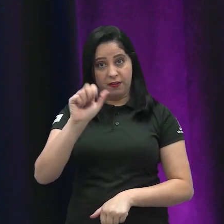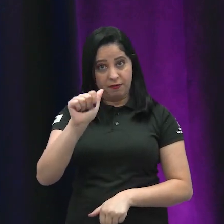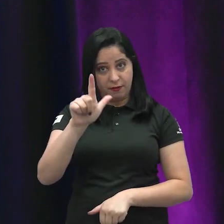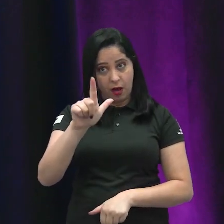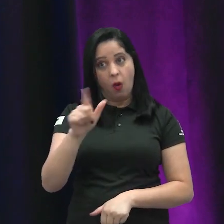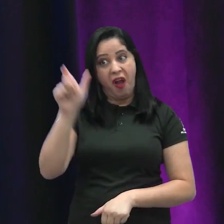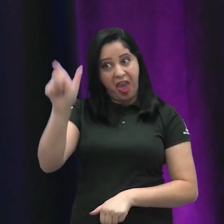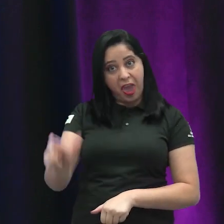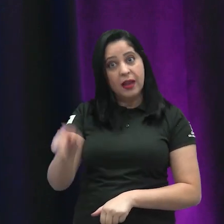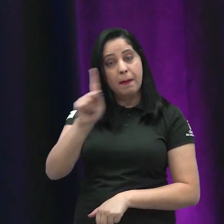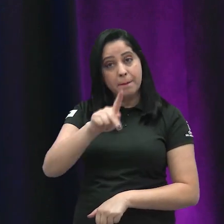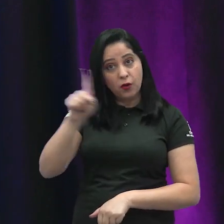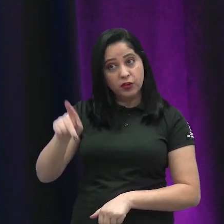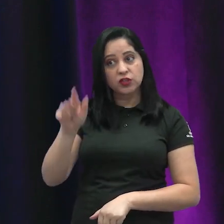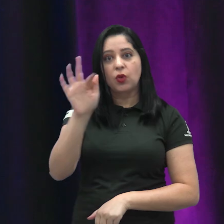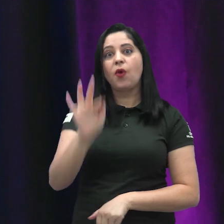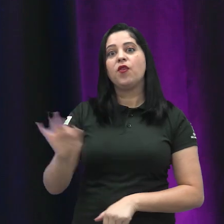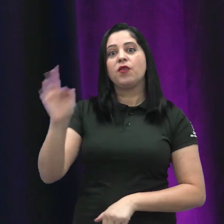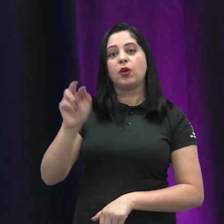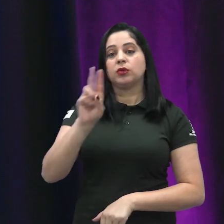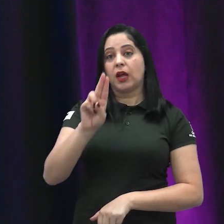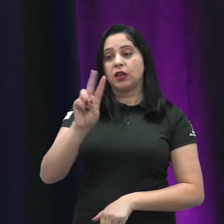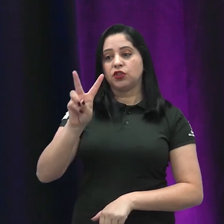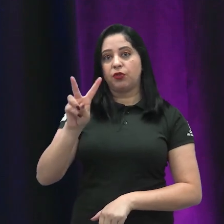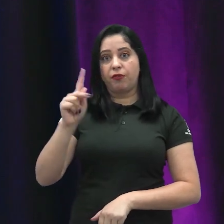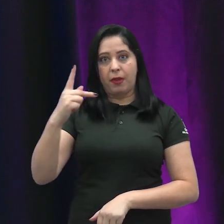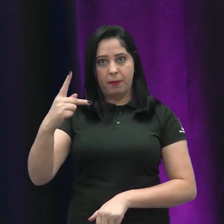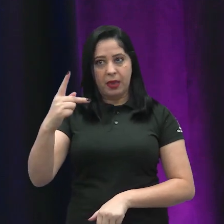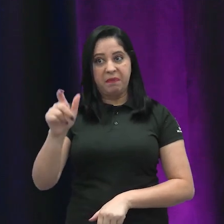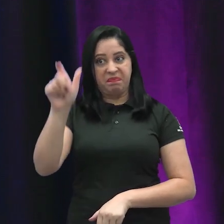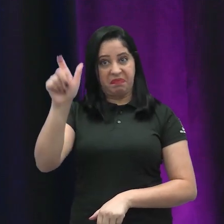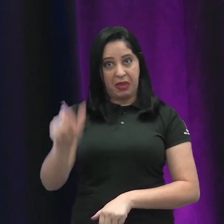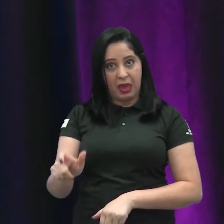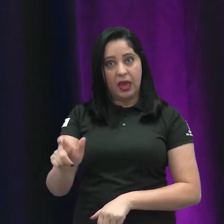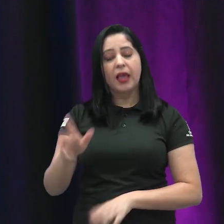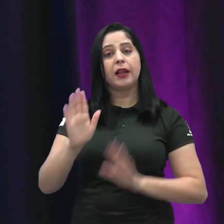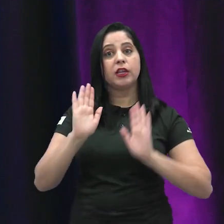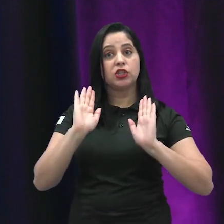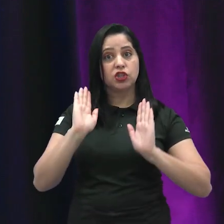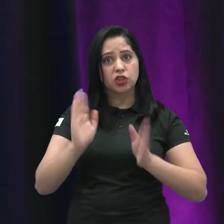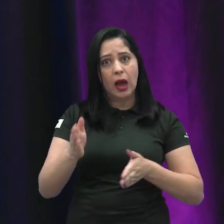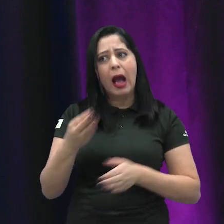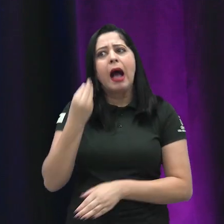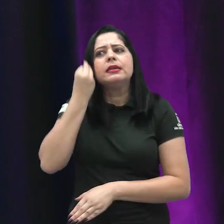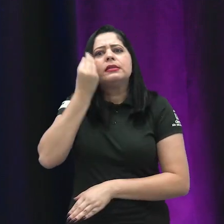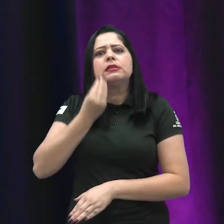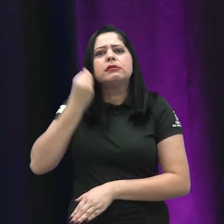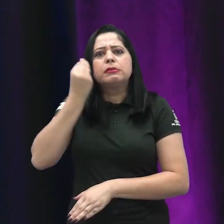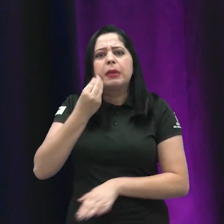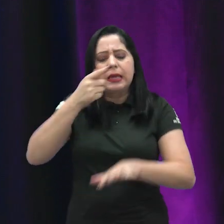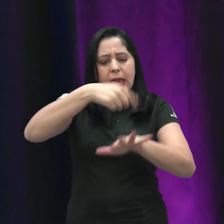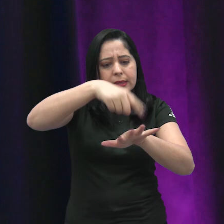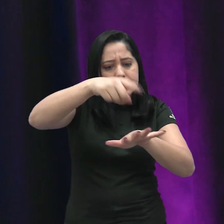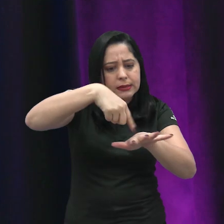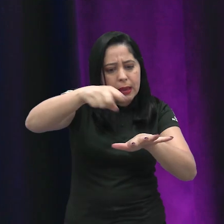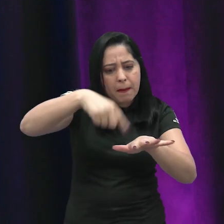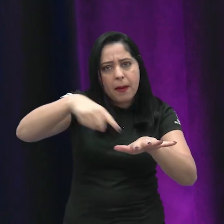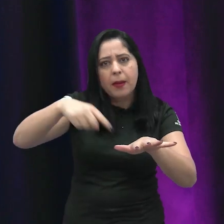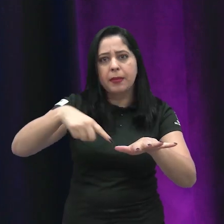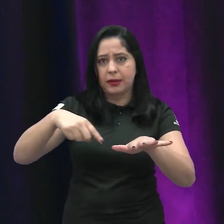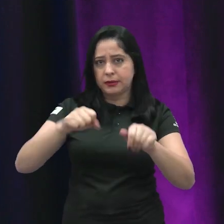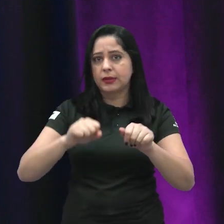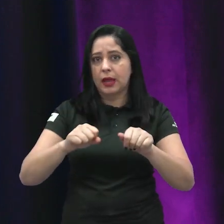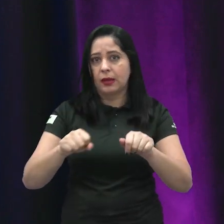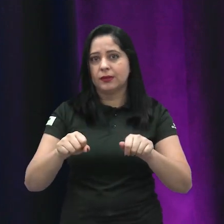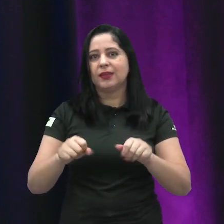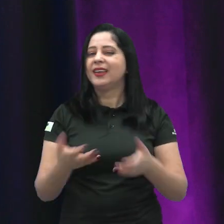professor no curso de Educação Física da Univap. Dorival é especialista em modalidades esportivas coletivas e educação